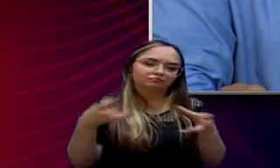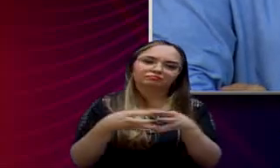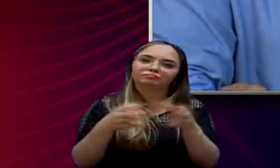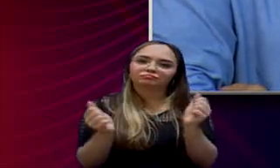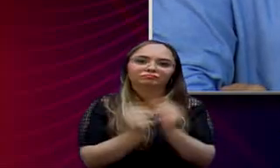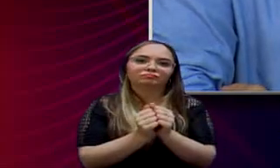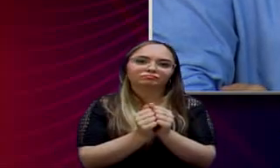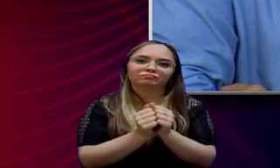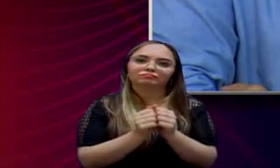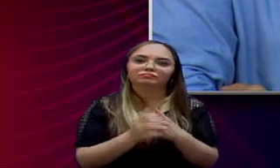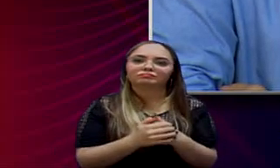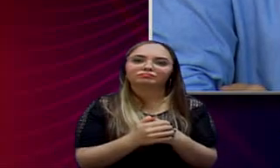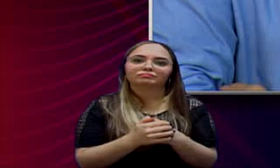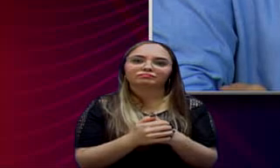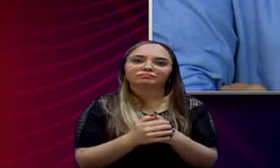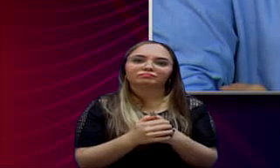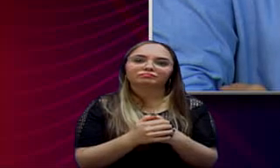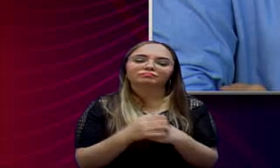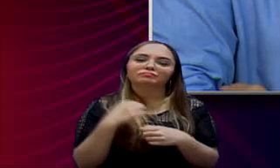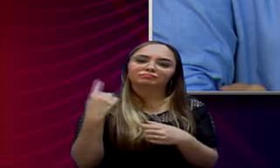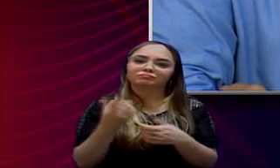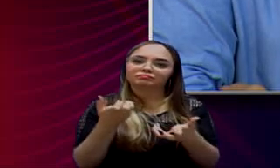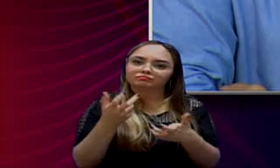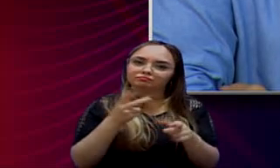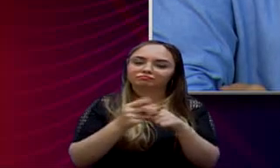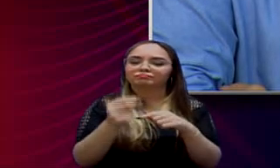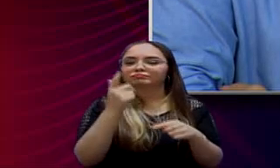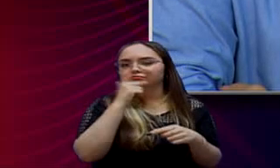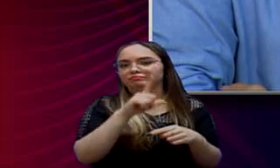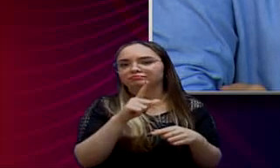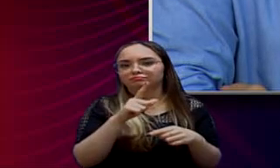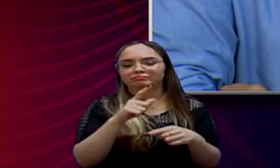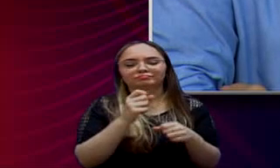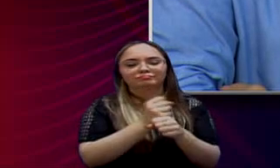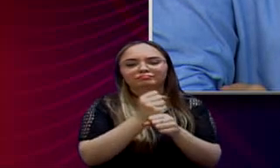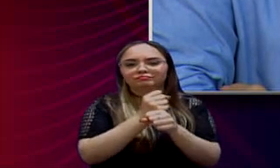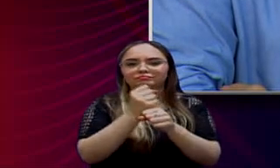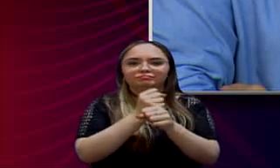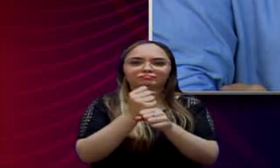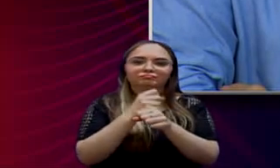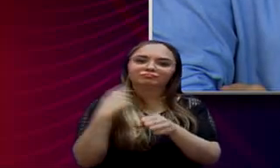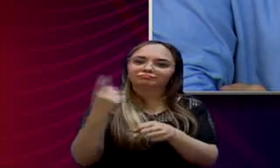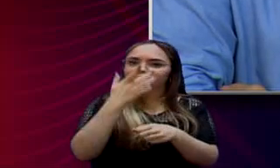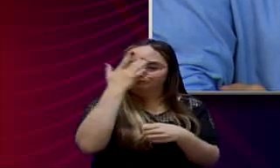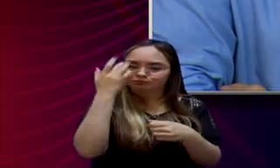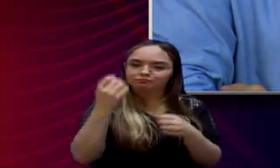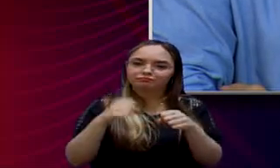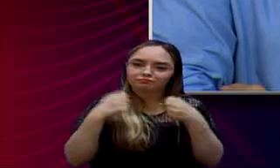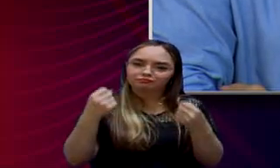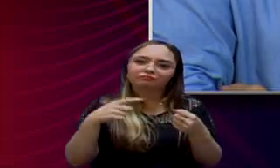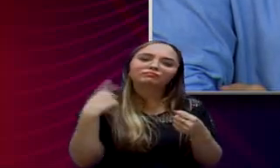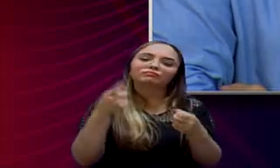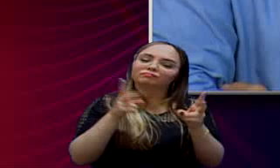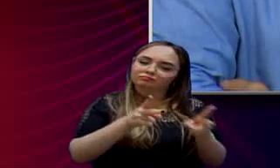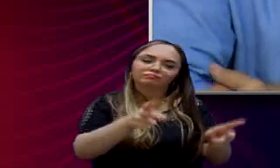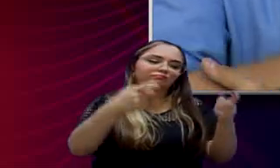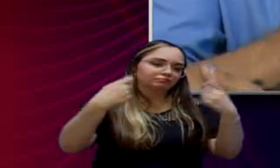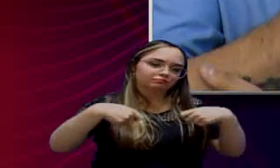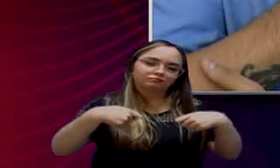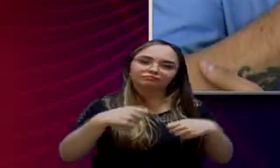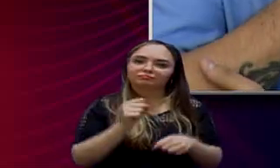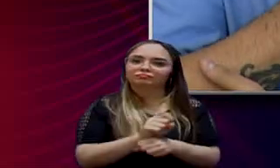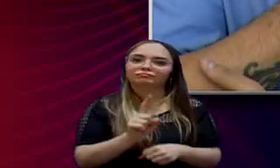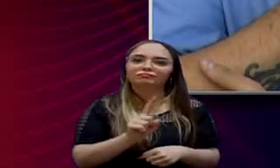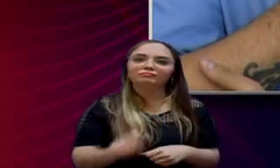é um é uma vitória de longos anos dos Servidores que tem que ser perpetuada eu tenho